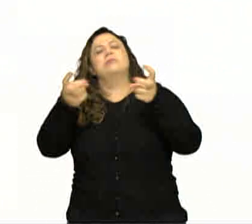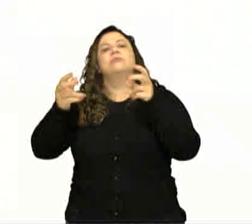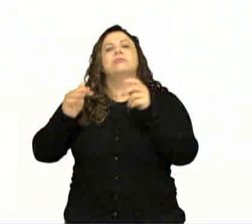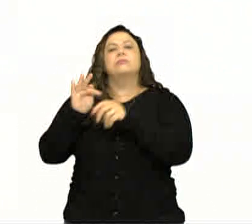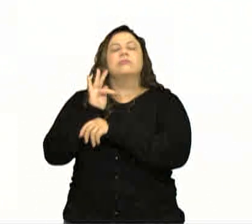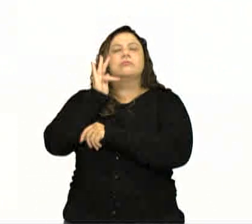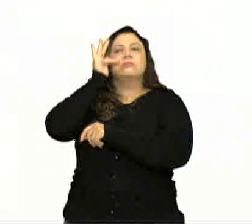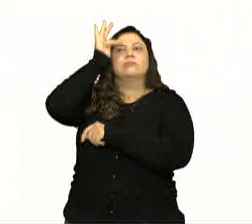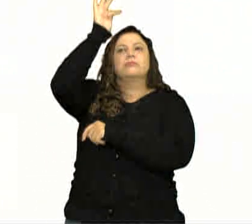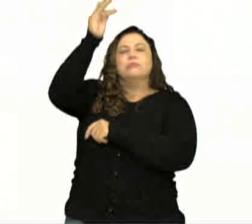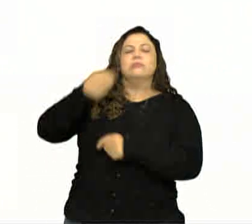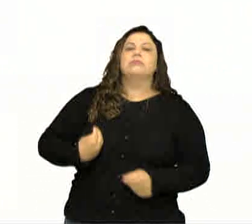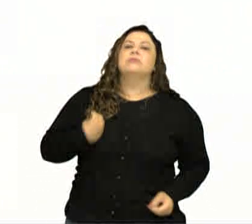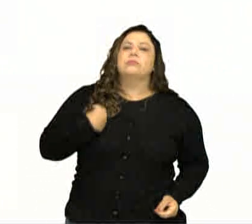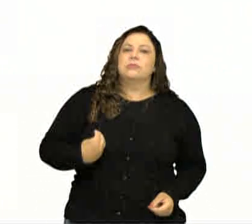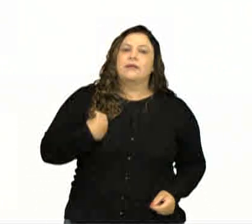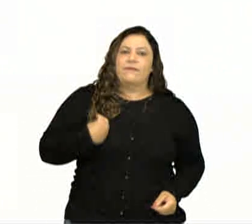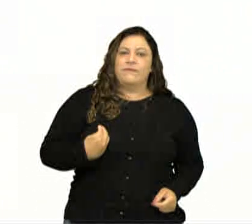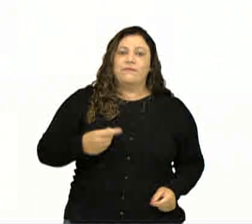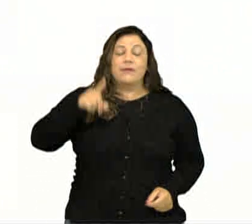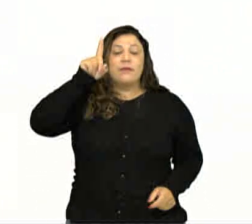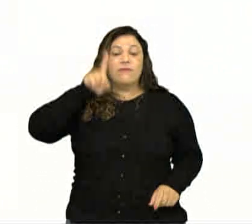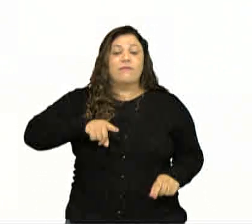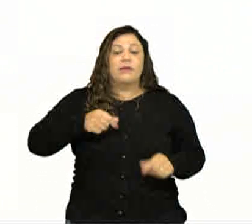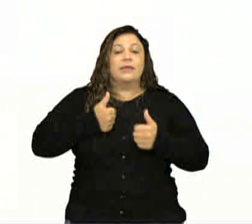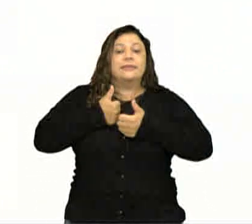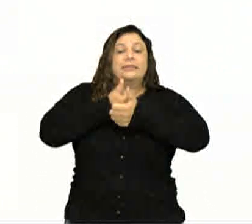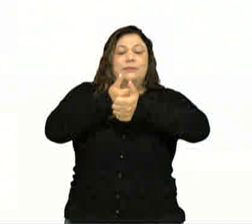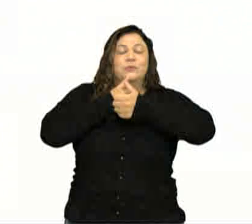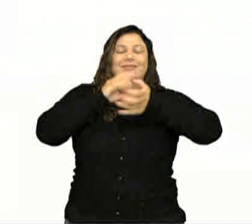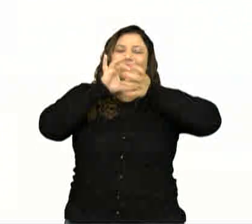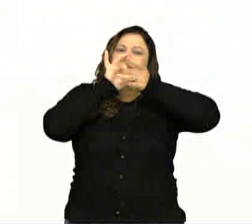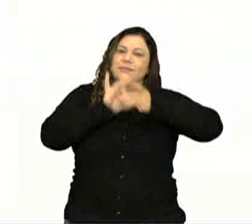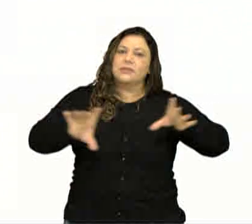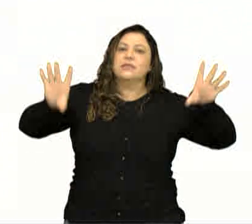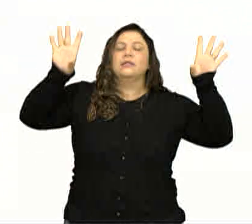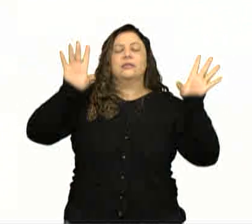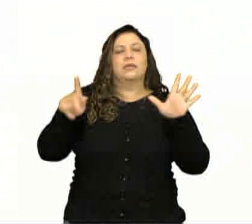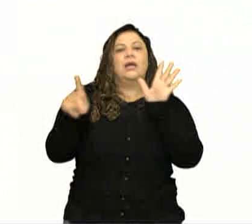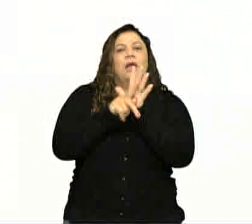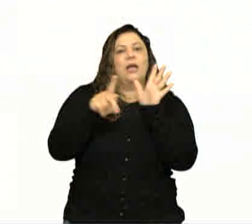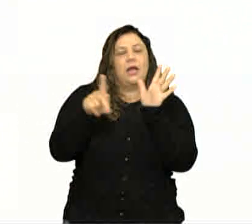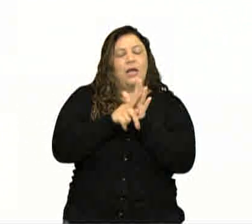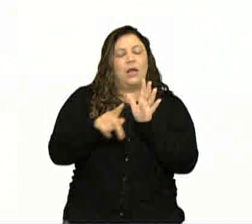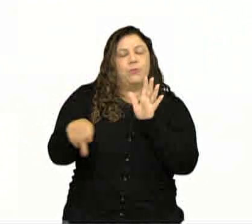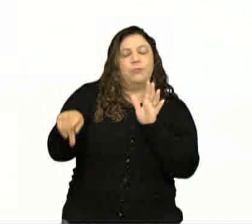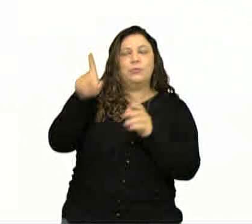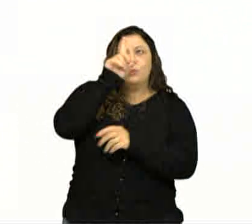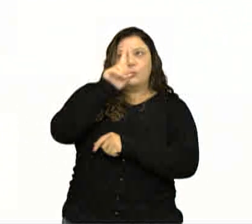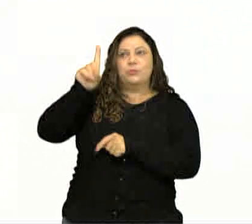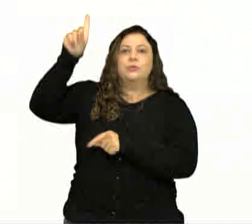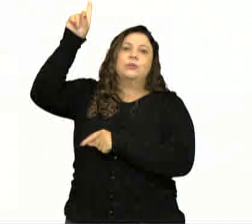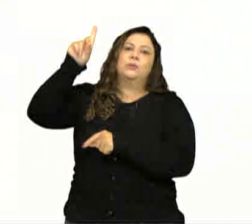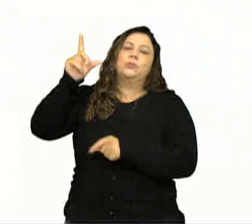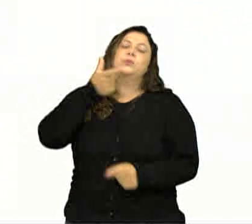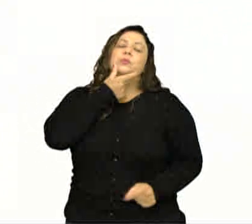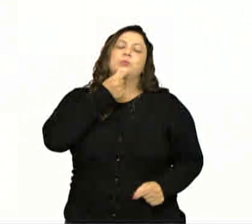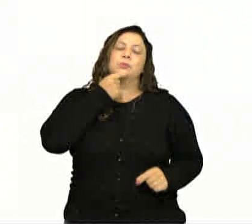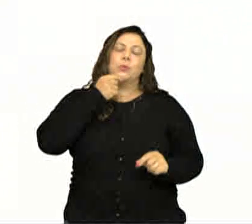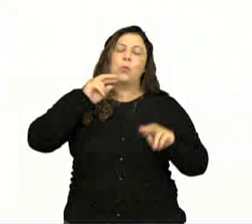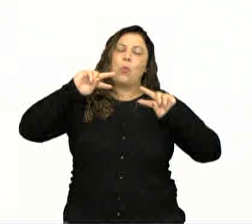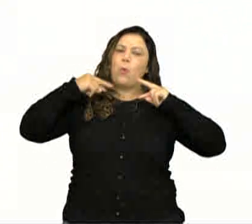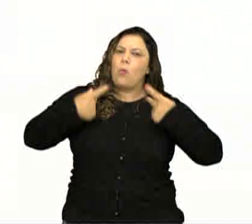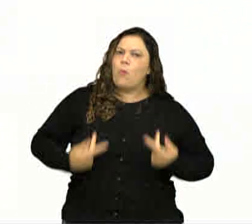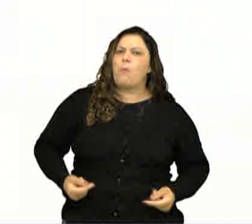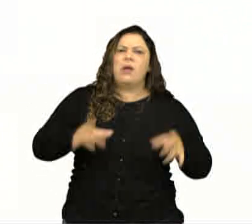para viver de acordo com o ser e se aproxima da liberdade, da própria essência de Deus. O homem livre age de